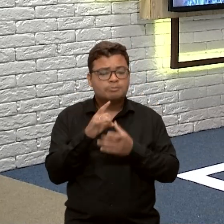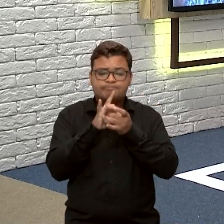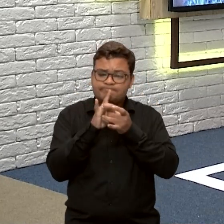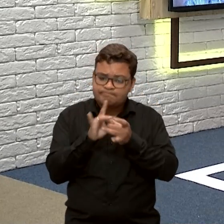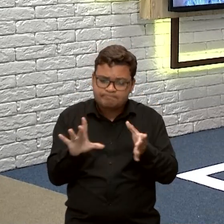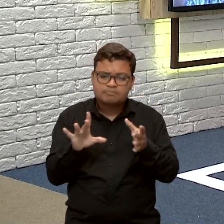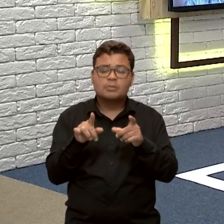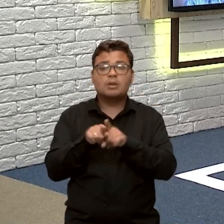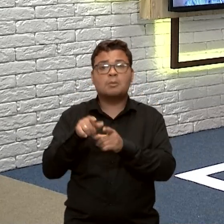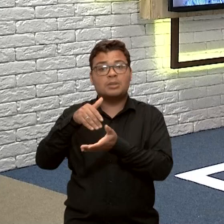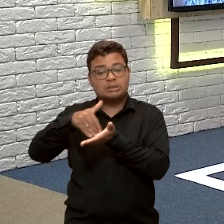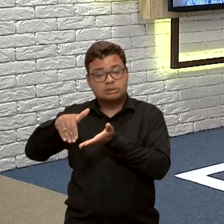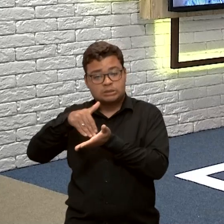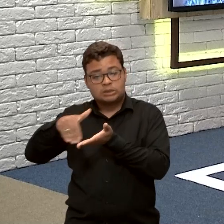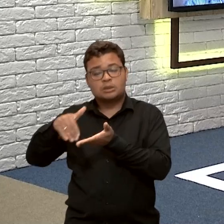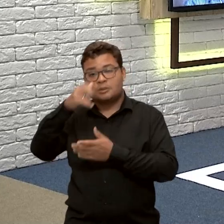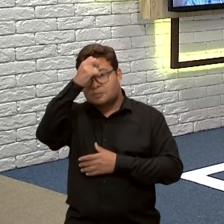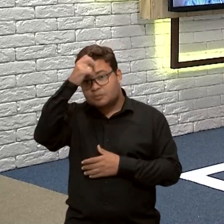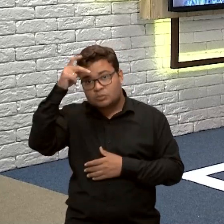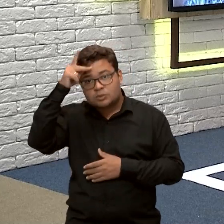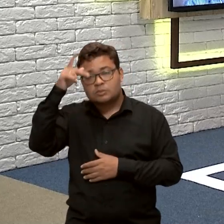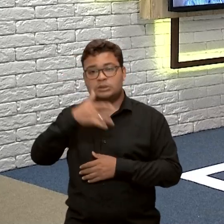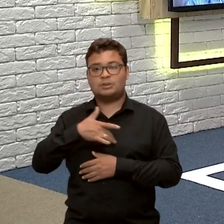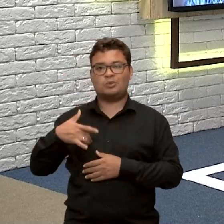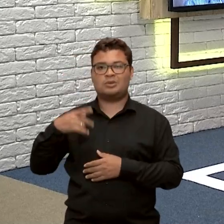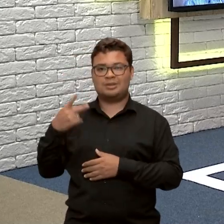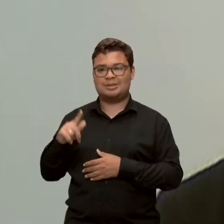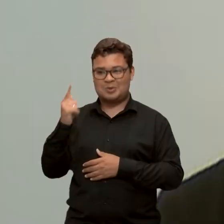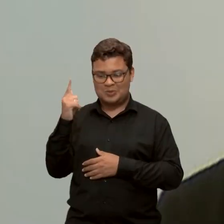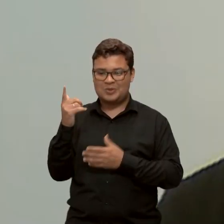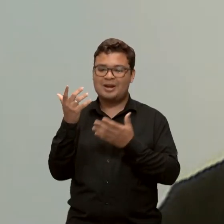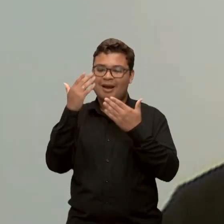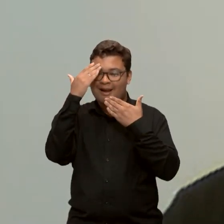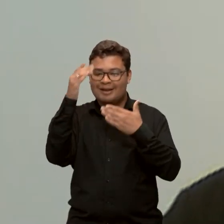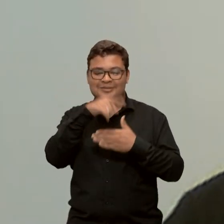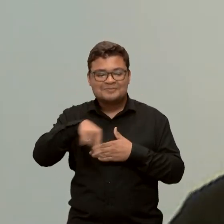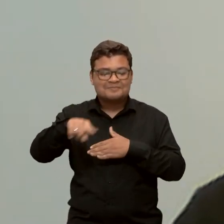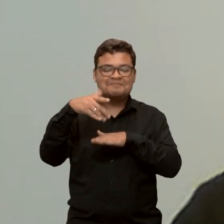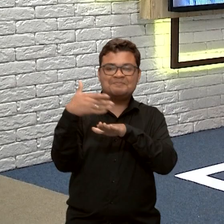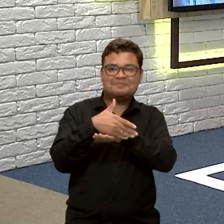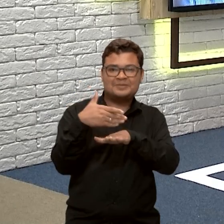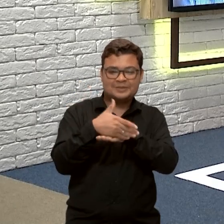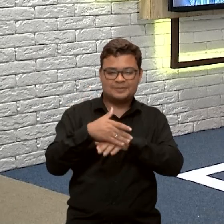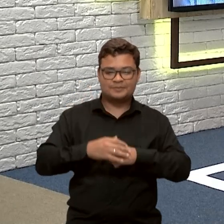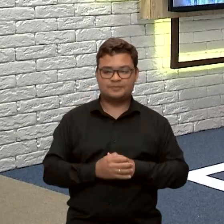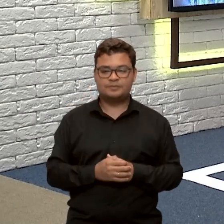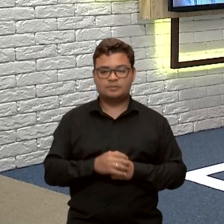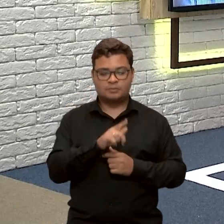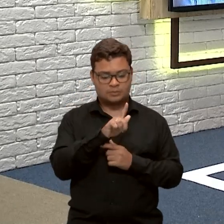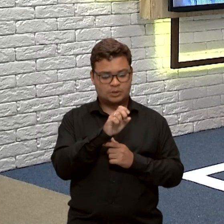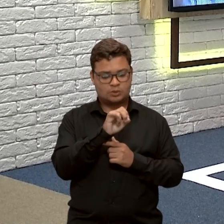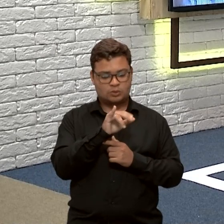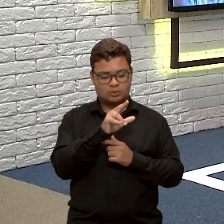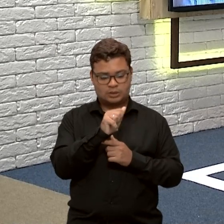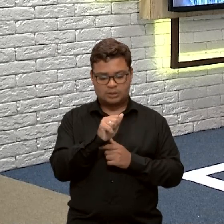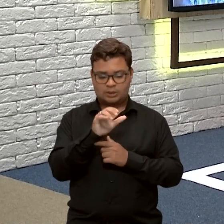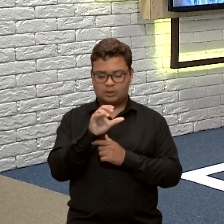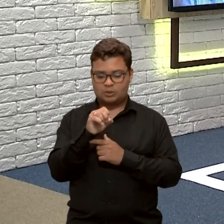Goiânia contra a Aedes, que está aí na loja de aplicativos, baixar, fazer suas denúncias.